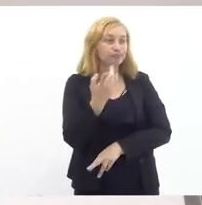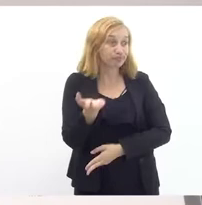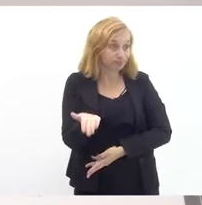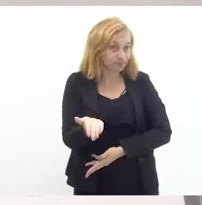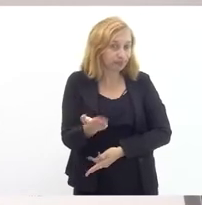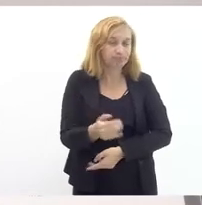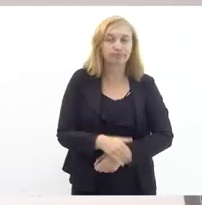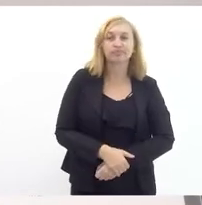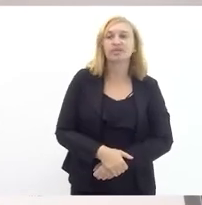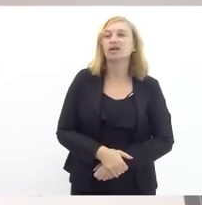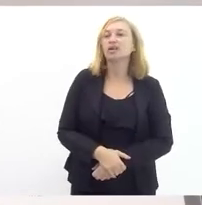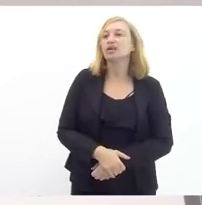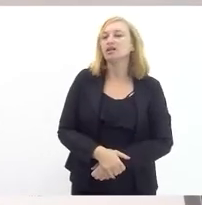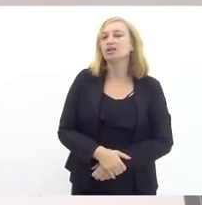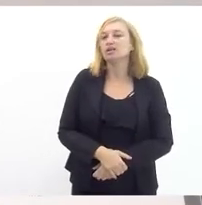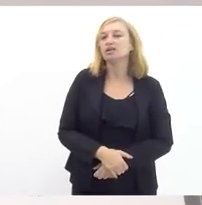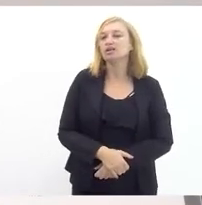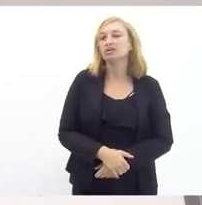Porque